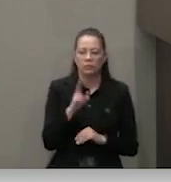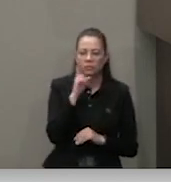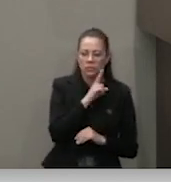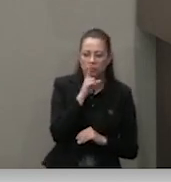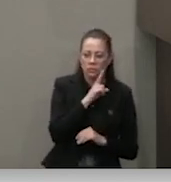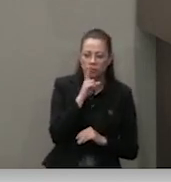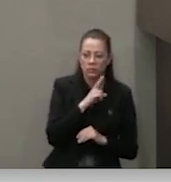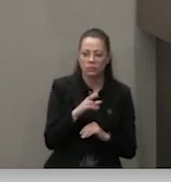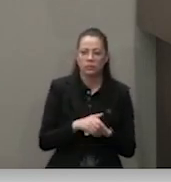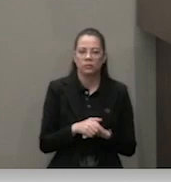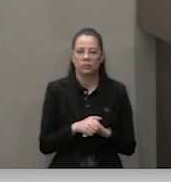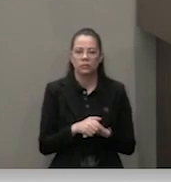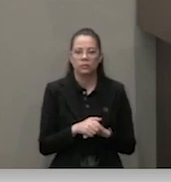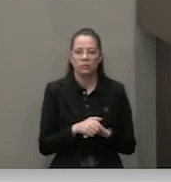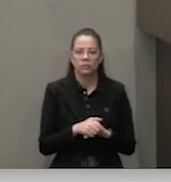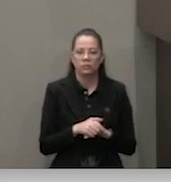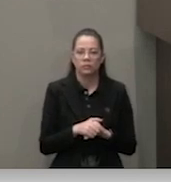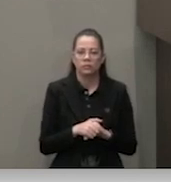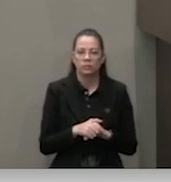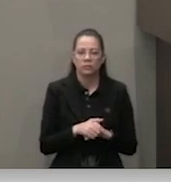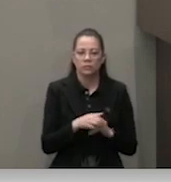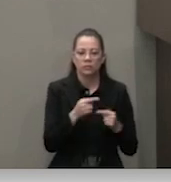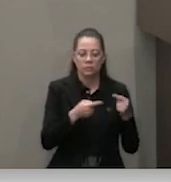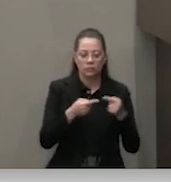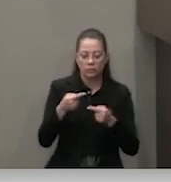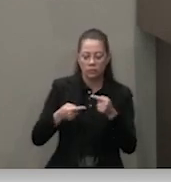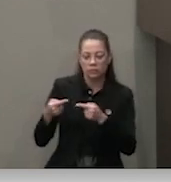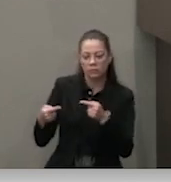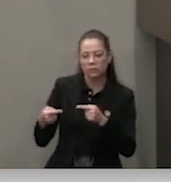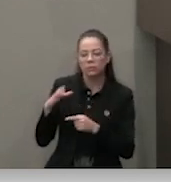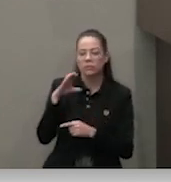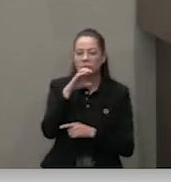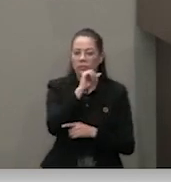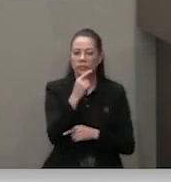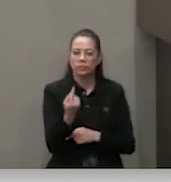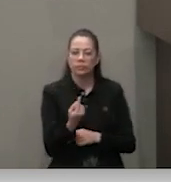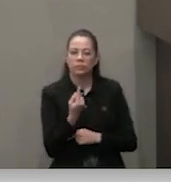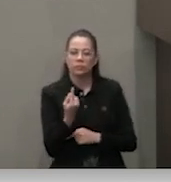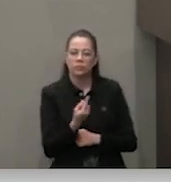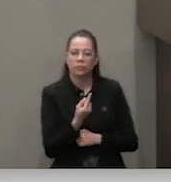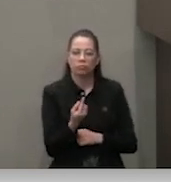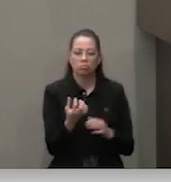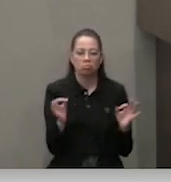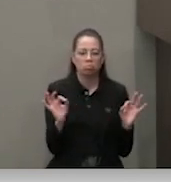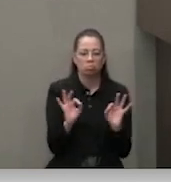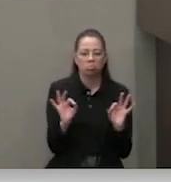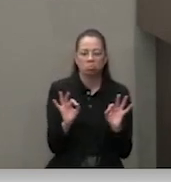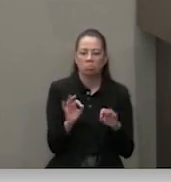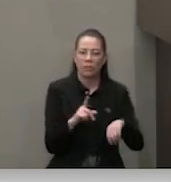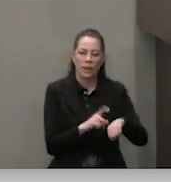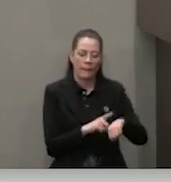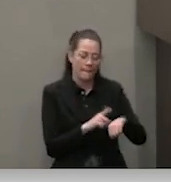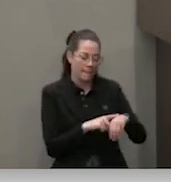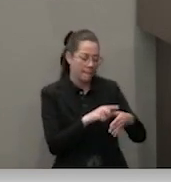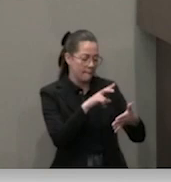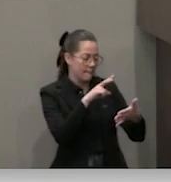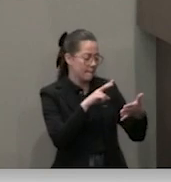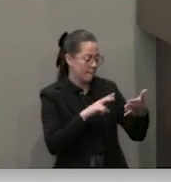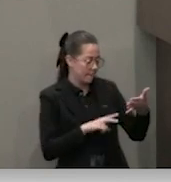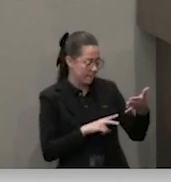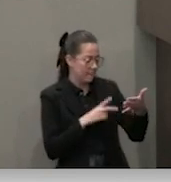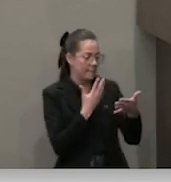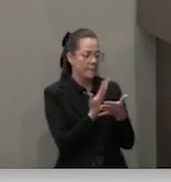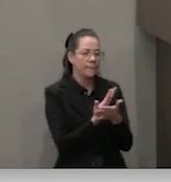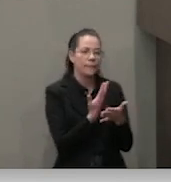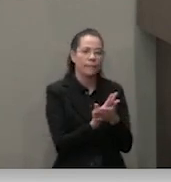urgente discussão A vem discussão prévia única não não temos tempo de de de bem